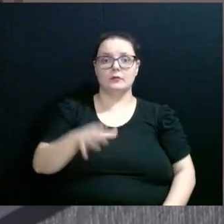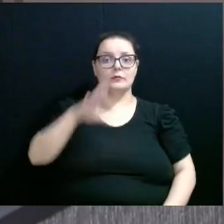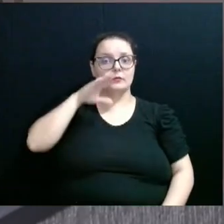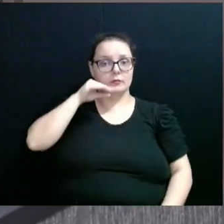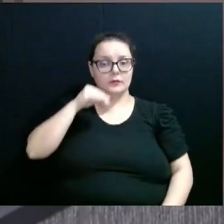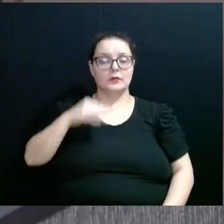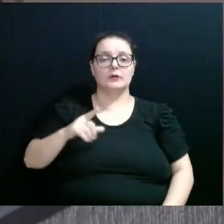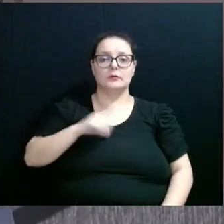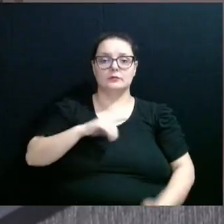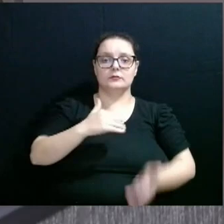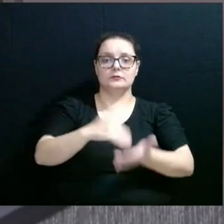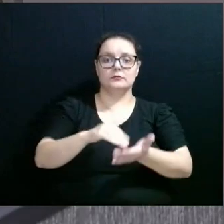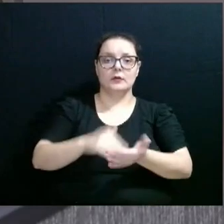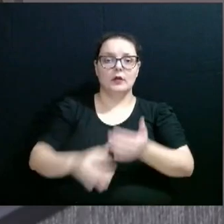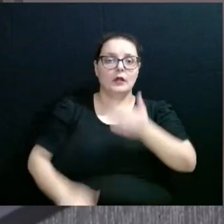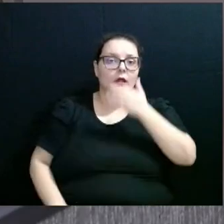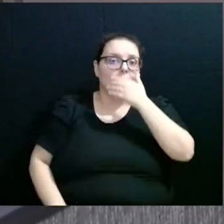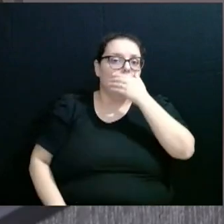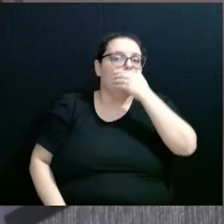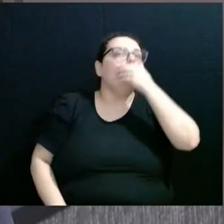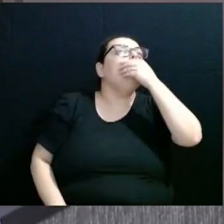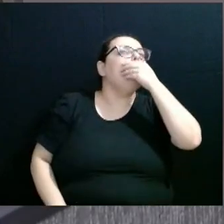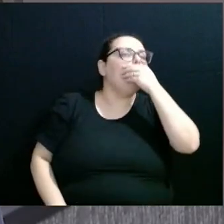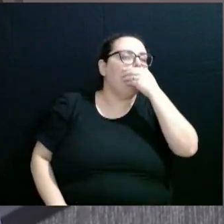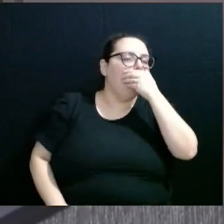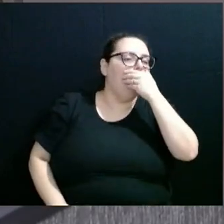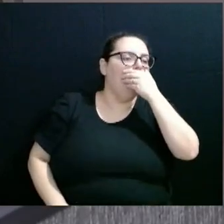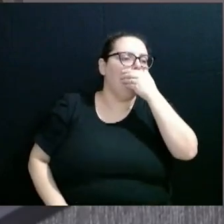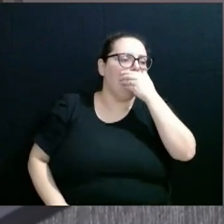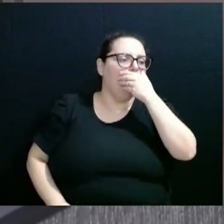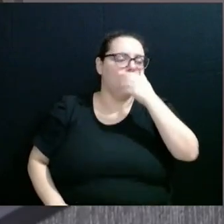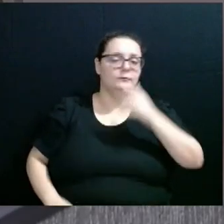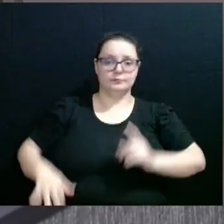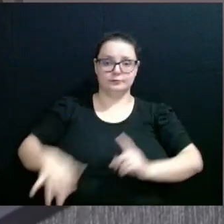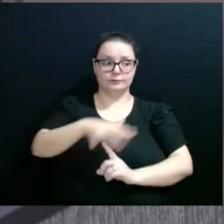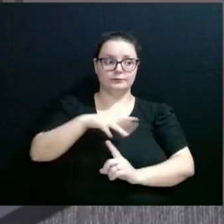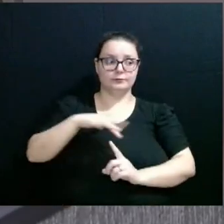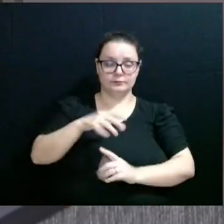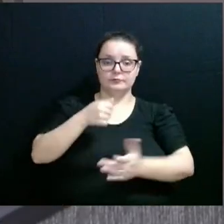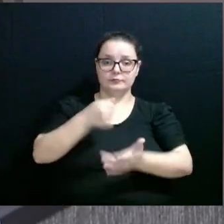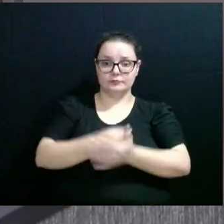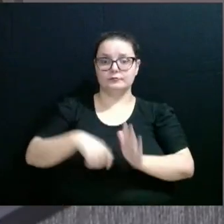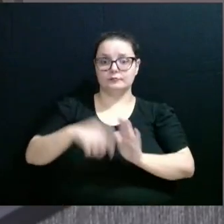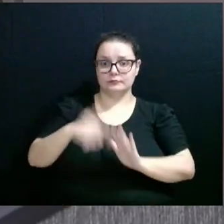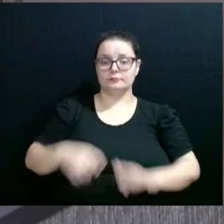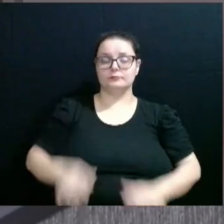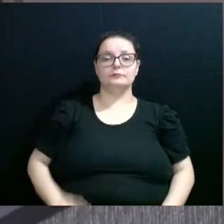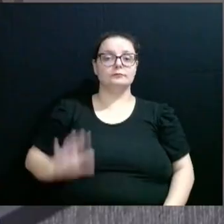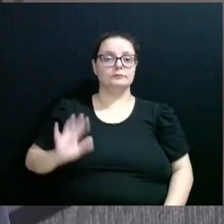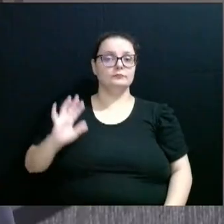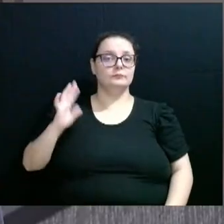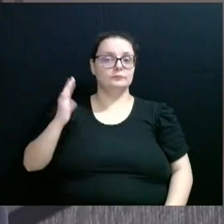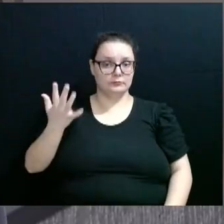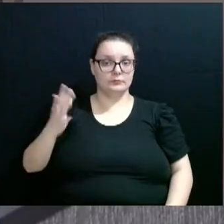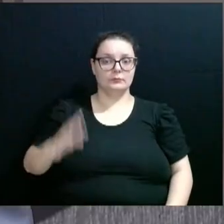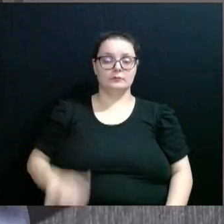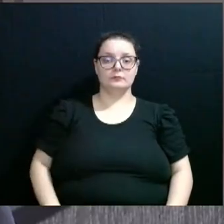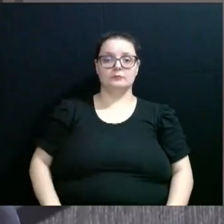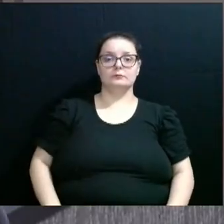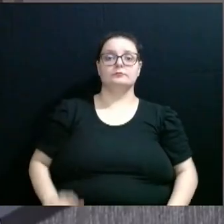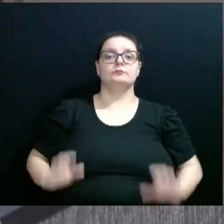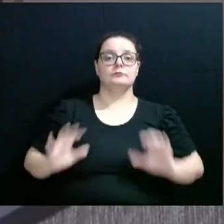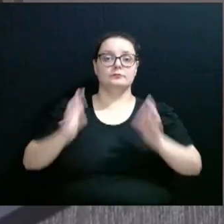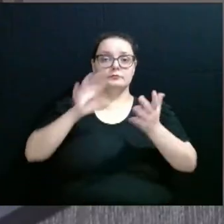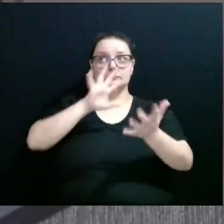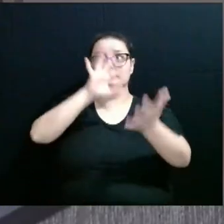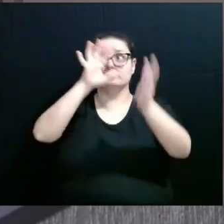Secretaria. Do Meio Ambiente, a gente vê todo dia notícias do que está acontecendo, esses eventos climáticos aí que não